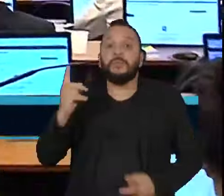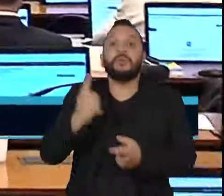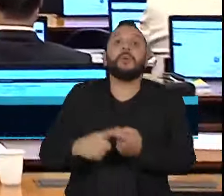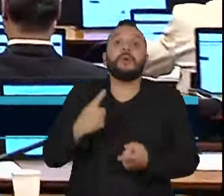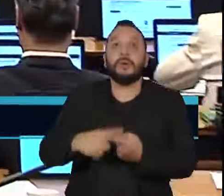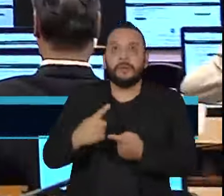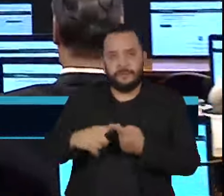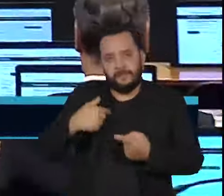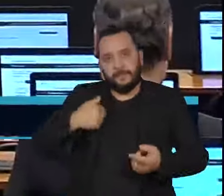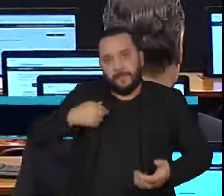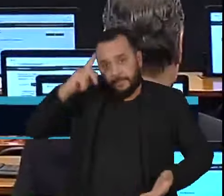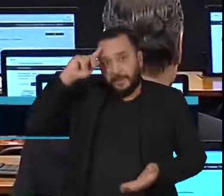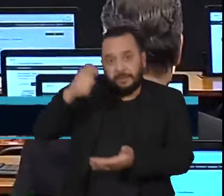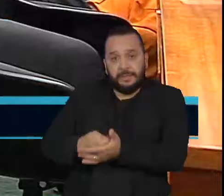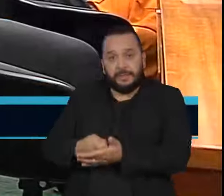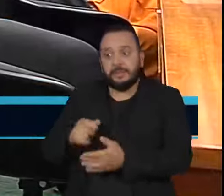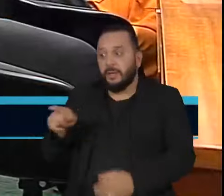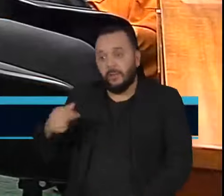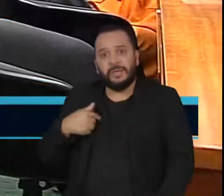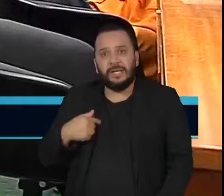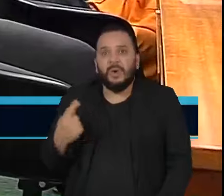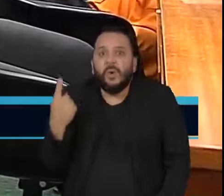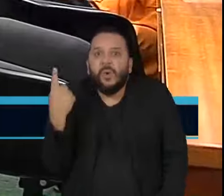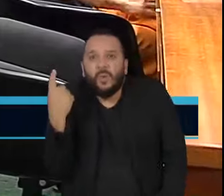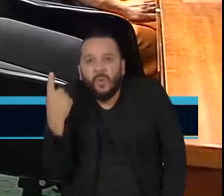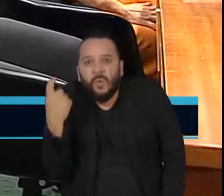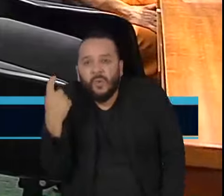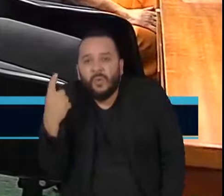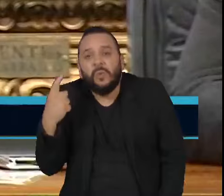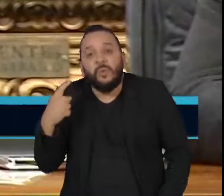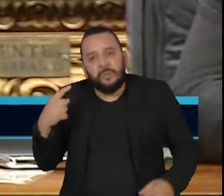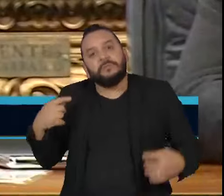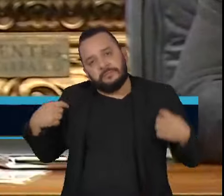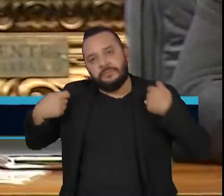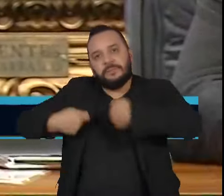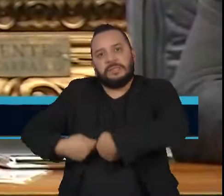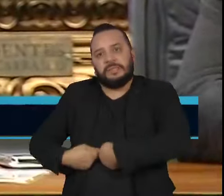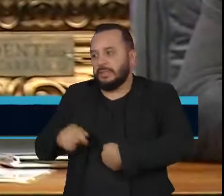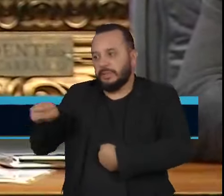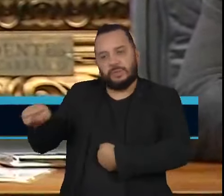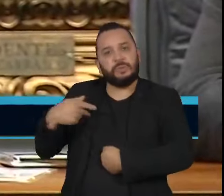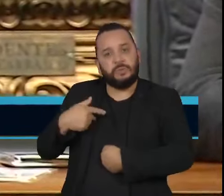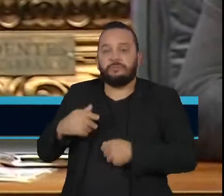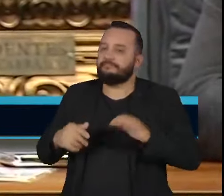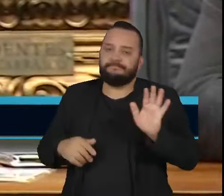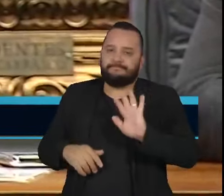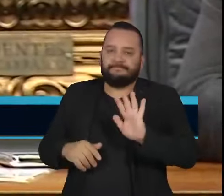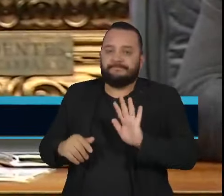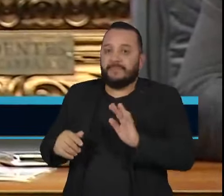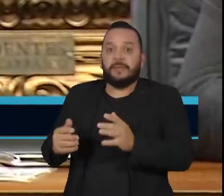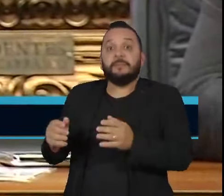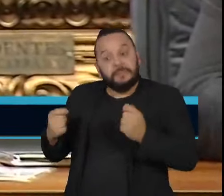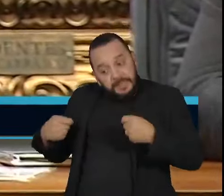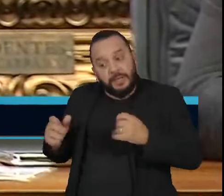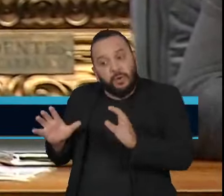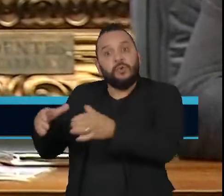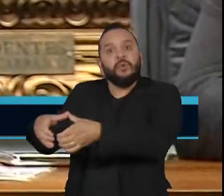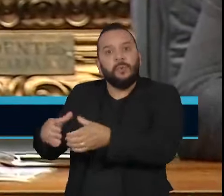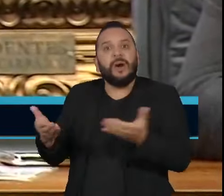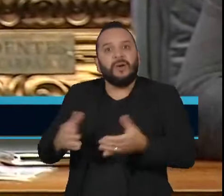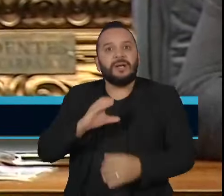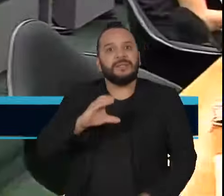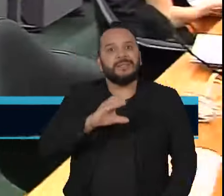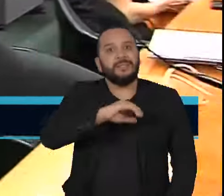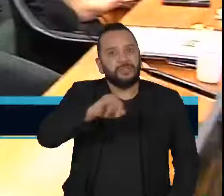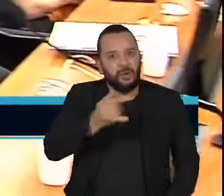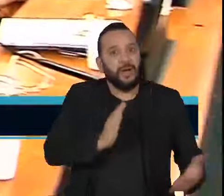decisões monocráticas de ministros do STF foi aprovada nesta semana pela Comissão de Constituição e Justiça da Câmara. Mas antes de ir a